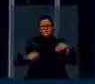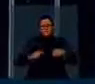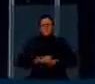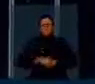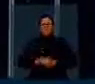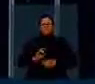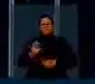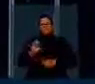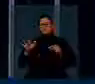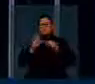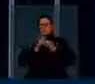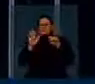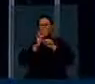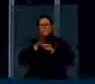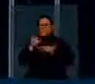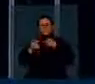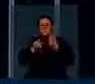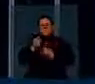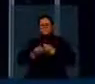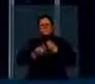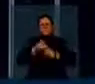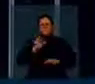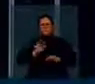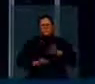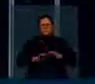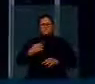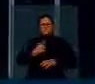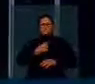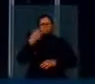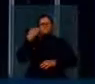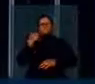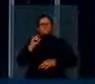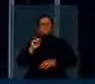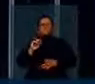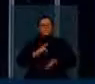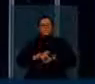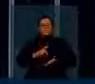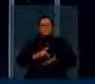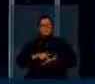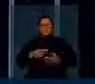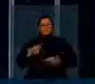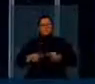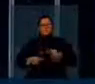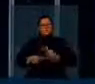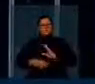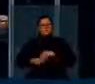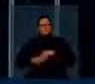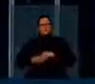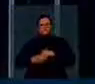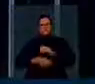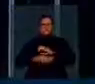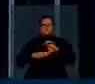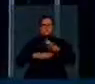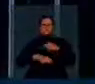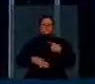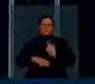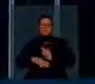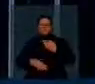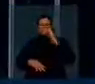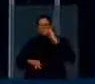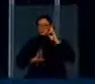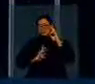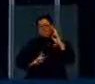são questionadas hoje na justiça, e aí a gente sabe realmente esse debate que é feito lá dentro do nosso estado. E nós, senhor presidente,